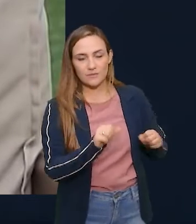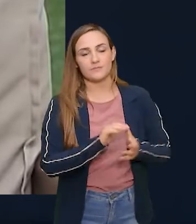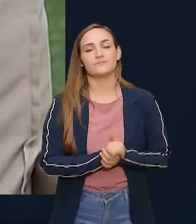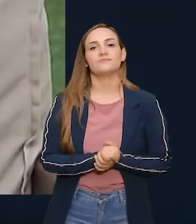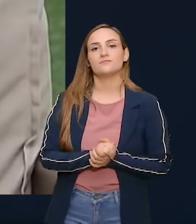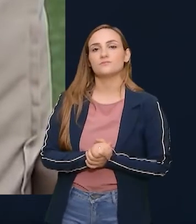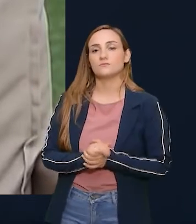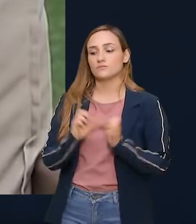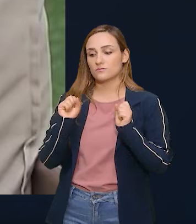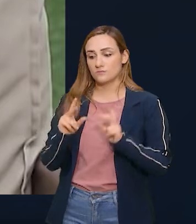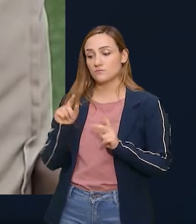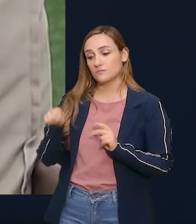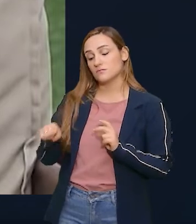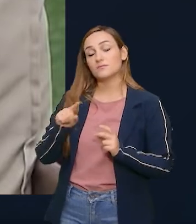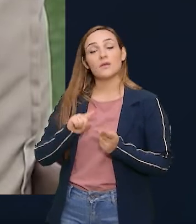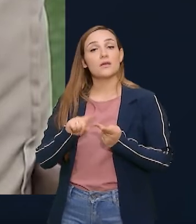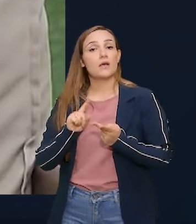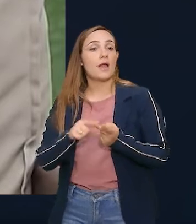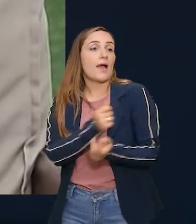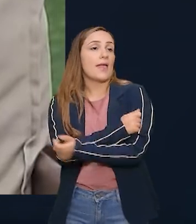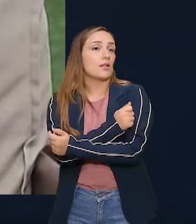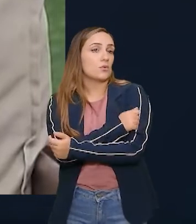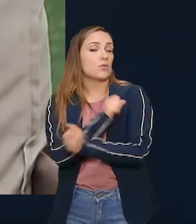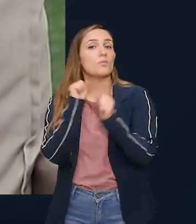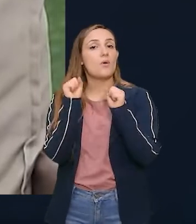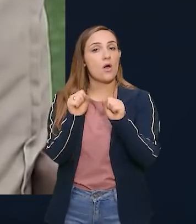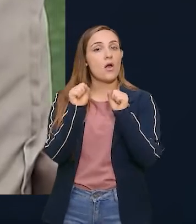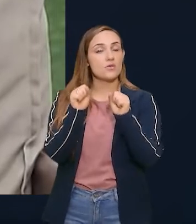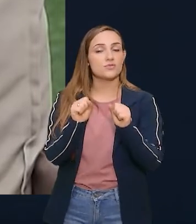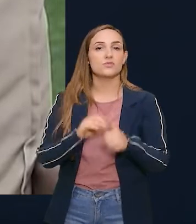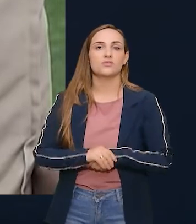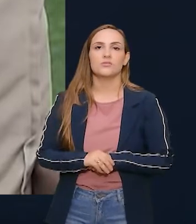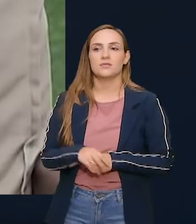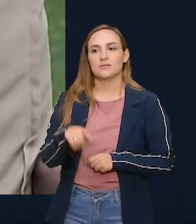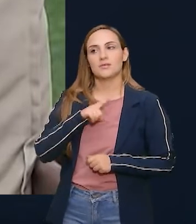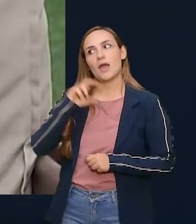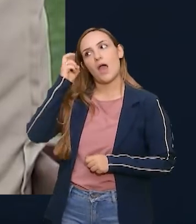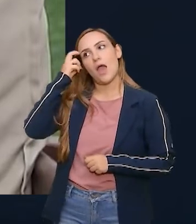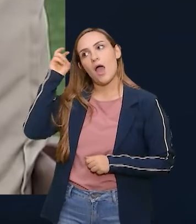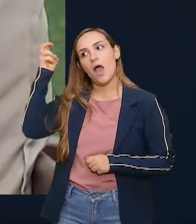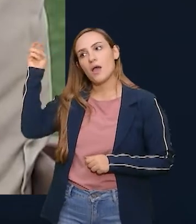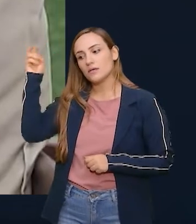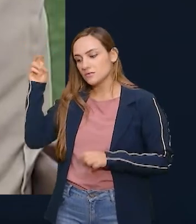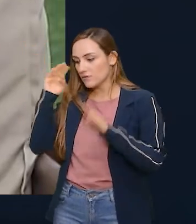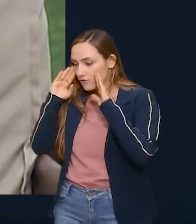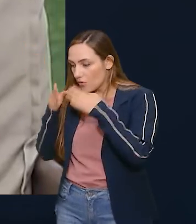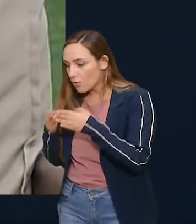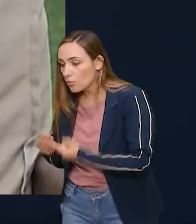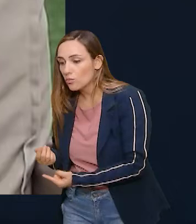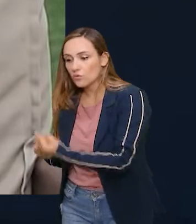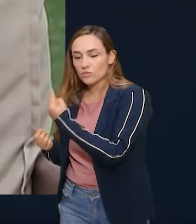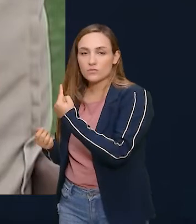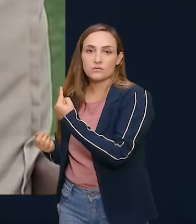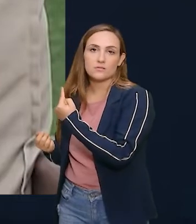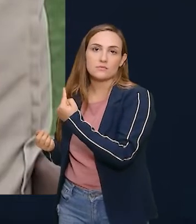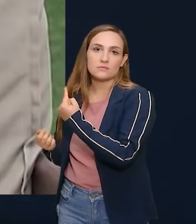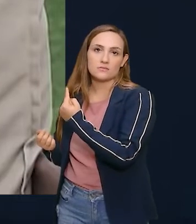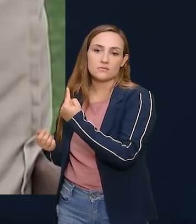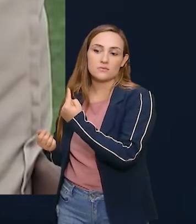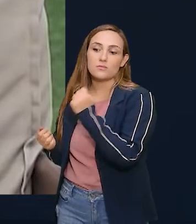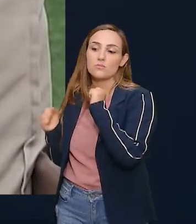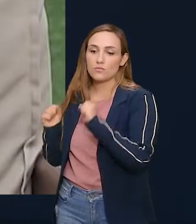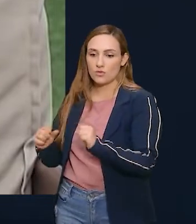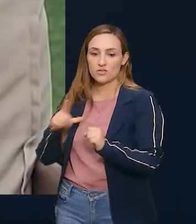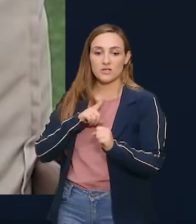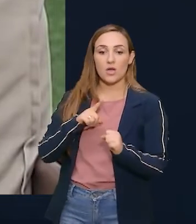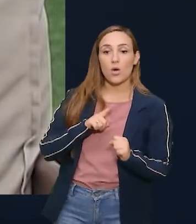para o censo. Segunda coisa, um aluno pode ter, por exemplo, pode ter altas habilidades, mas